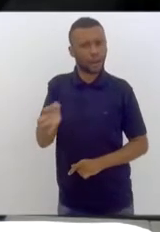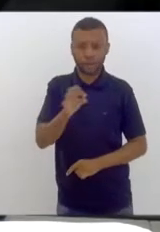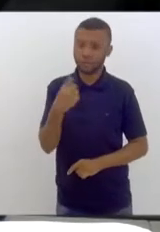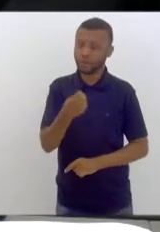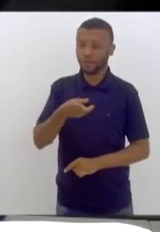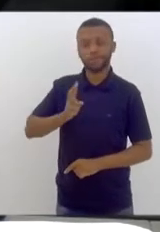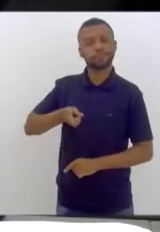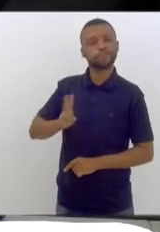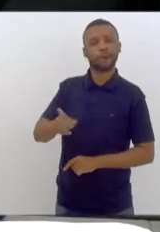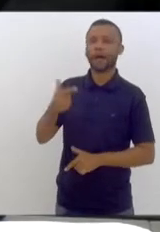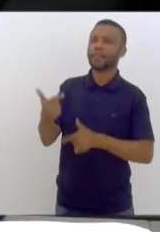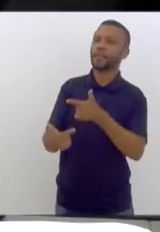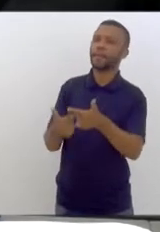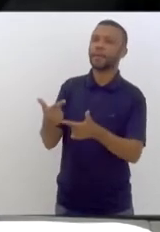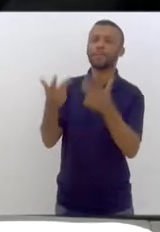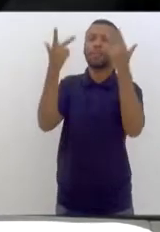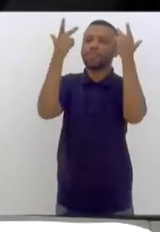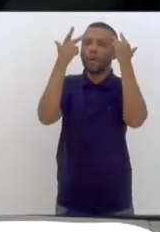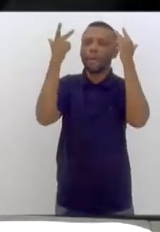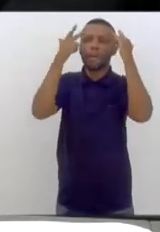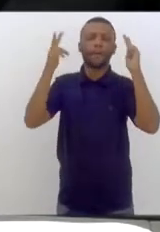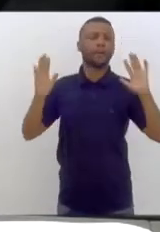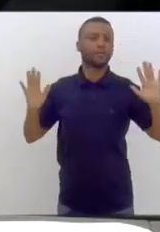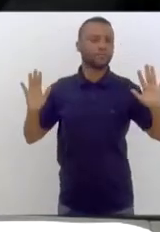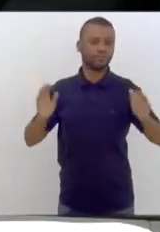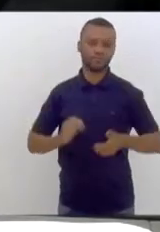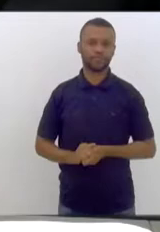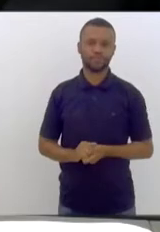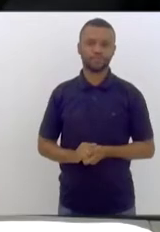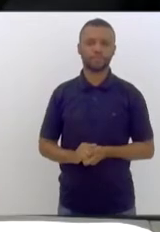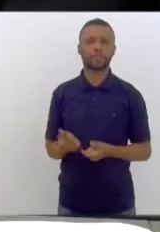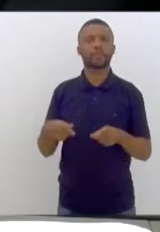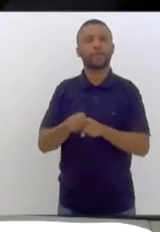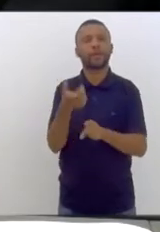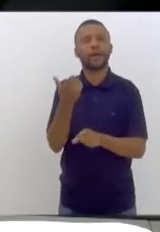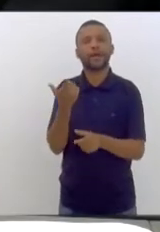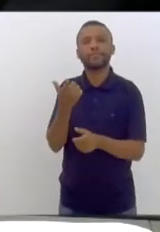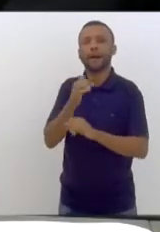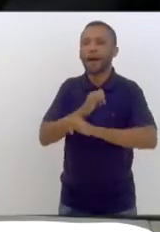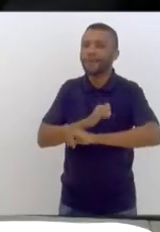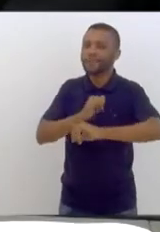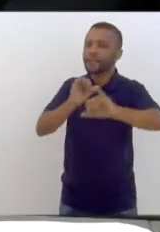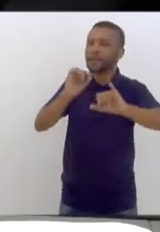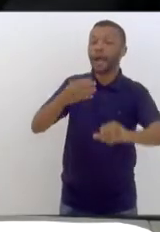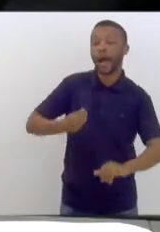trabalho como sempre realizamos. Aliás, queria destacar aqui a presença dos